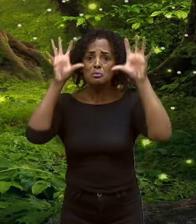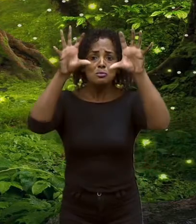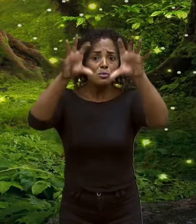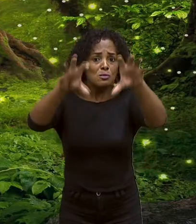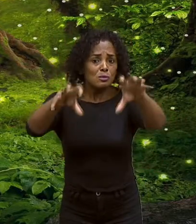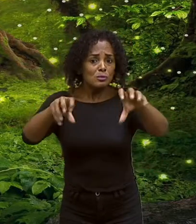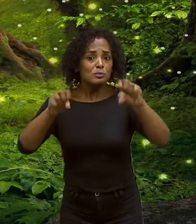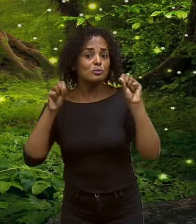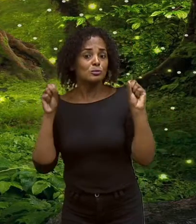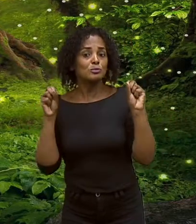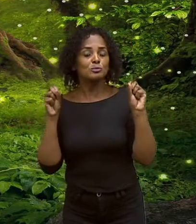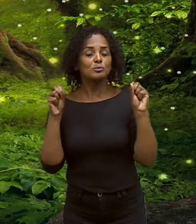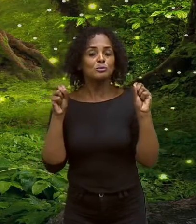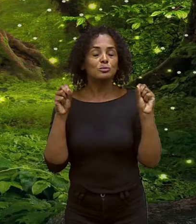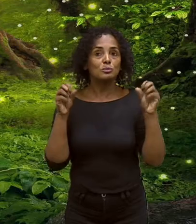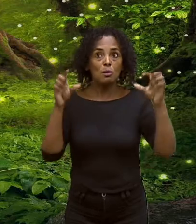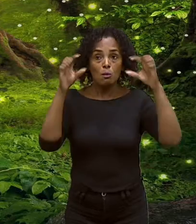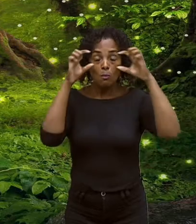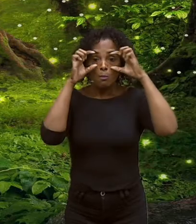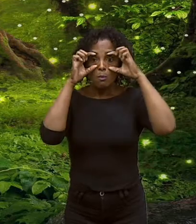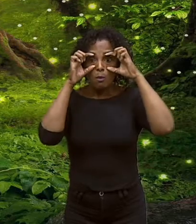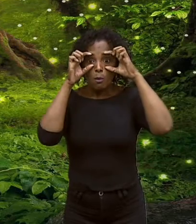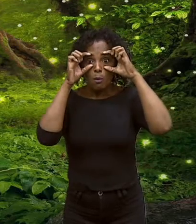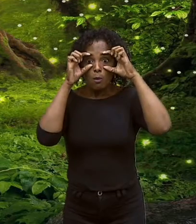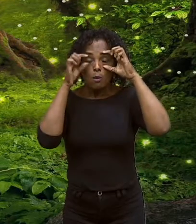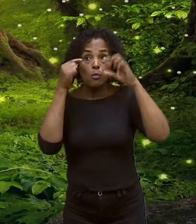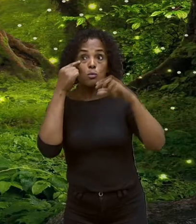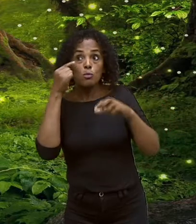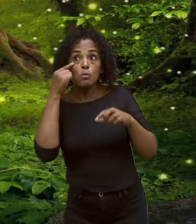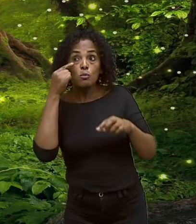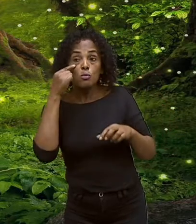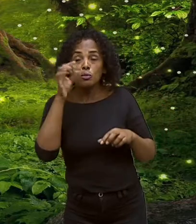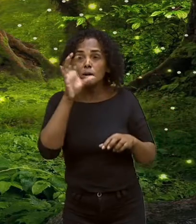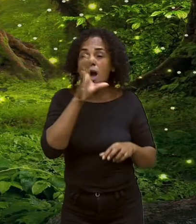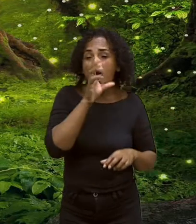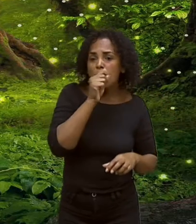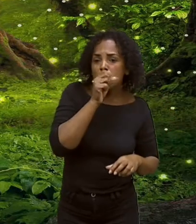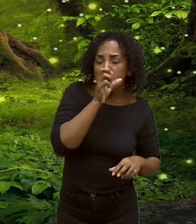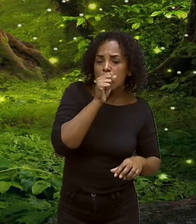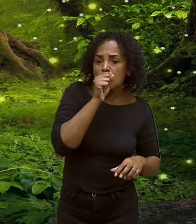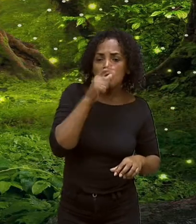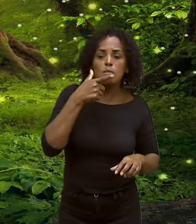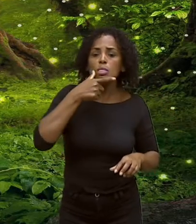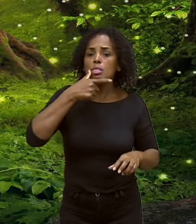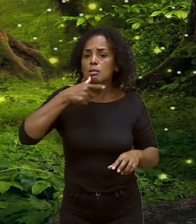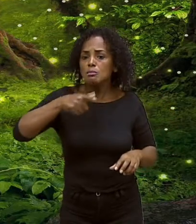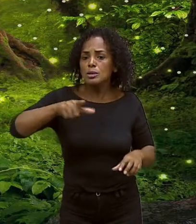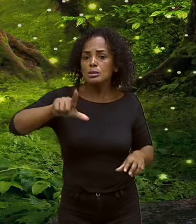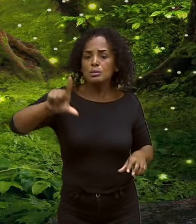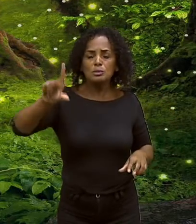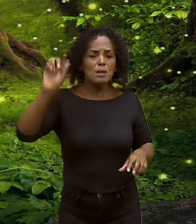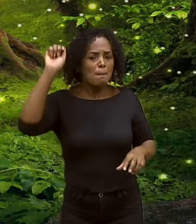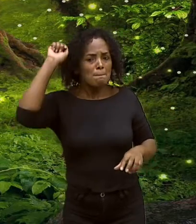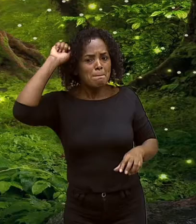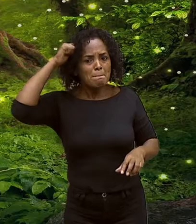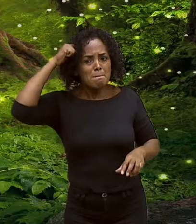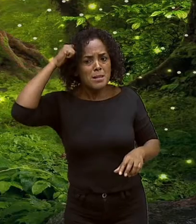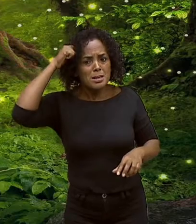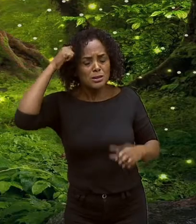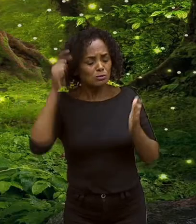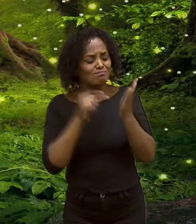grúfalo? Seus olhos são alaranjados, sua língua é preta e tem espinhos pelas